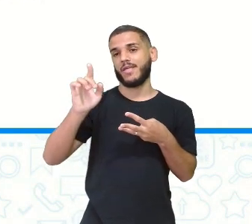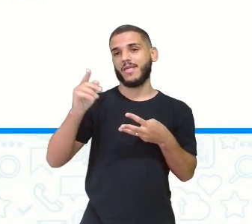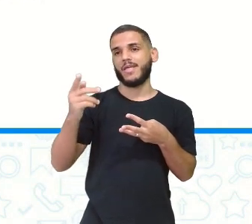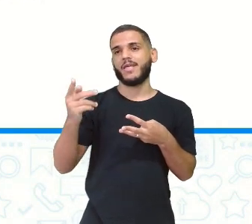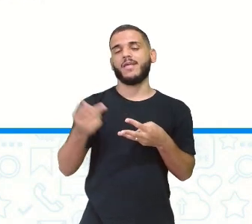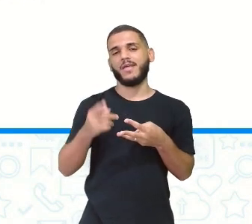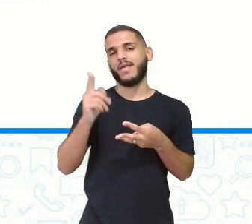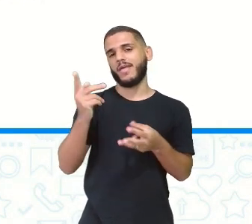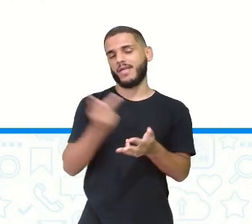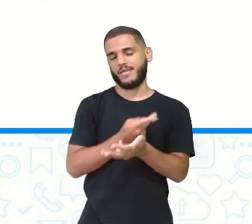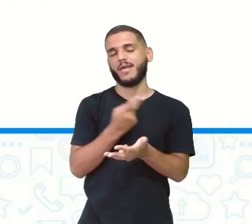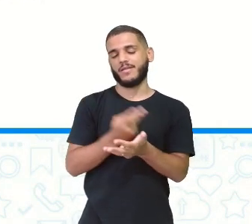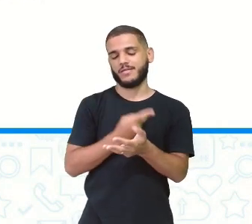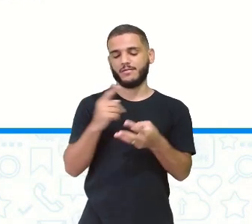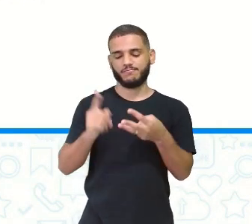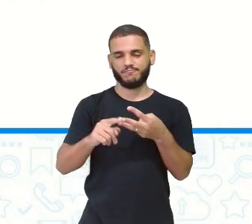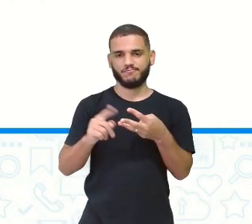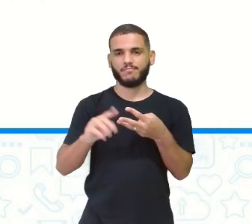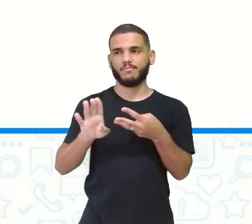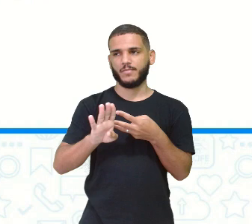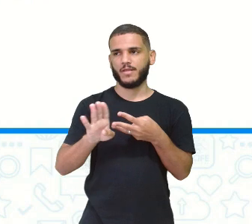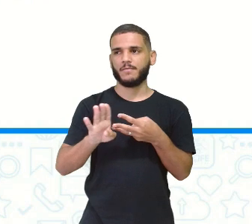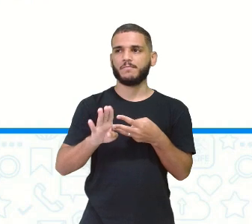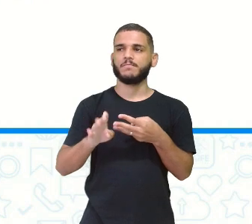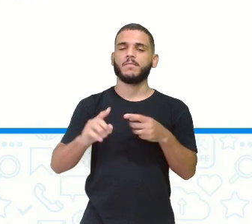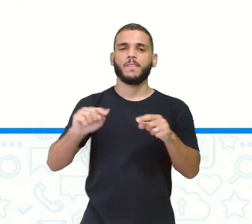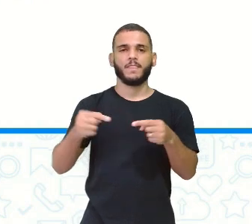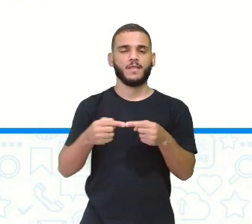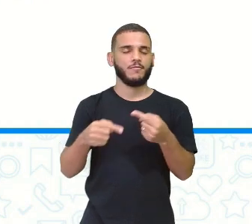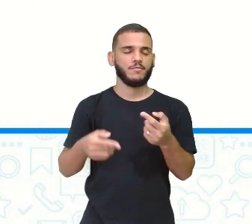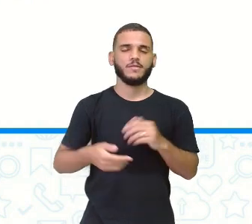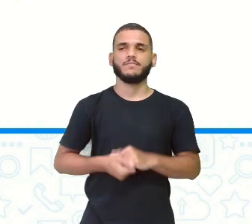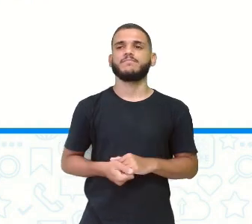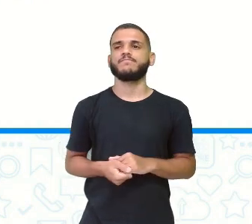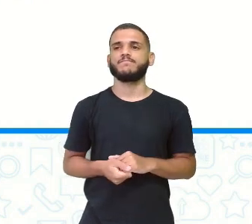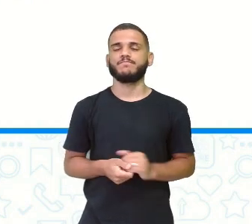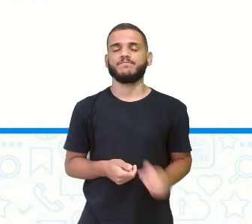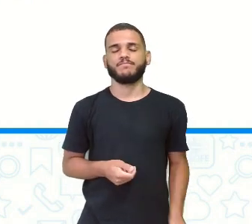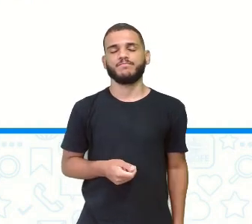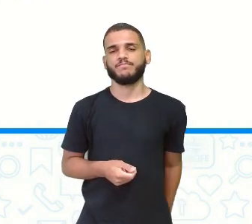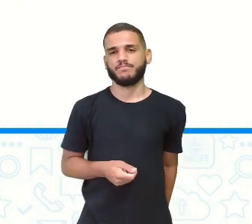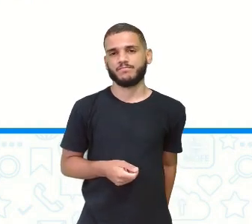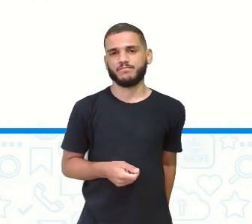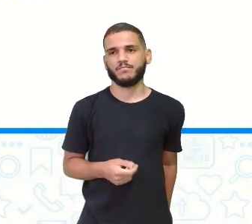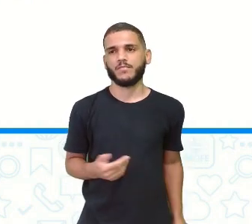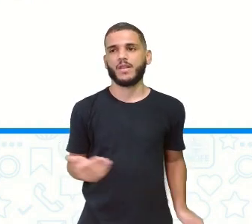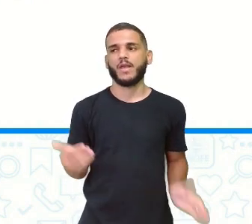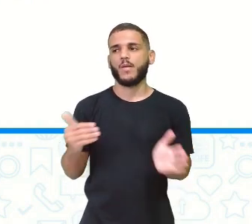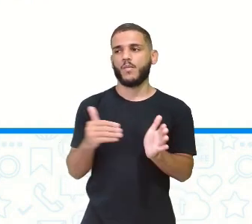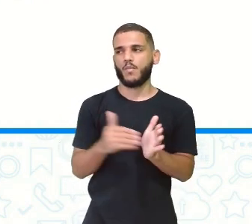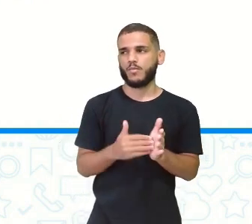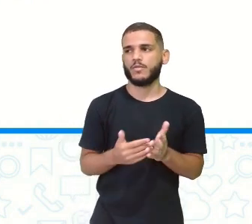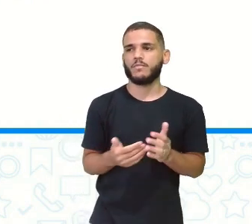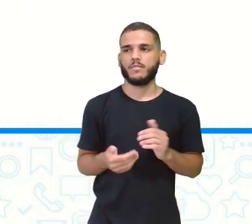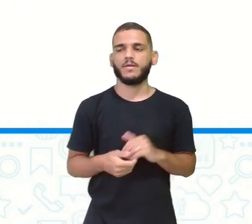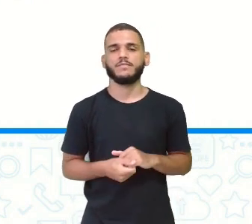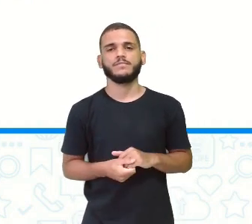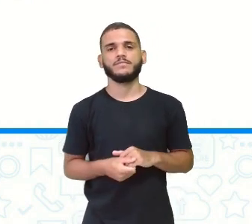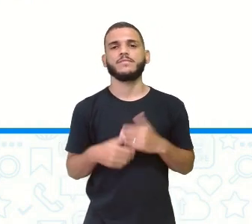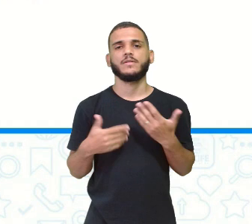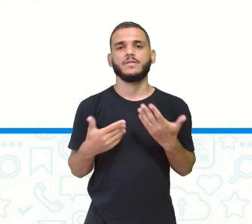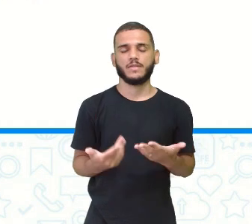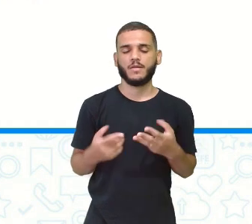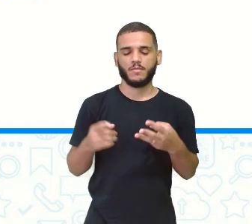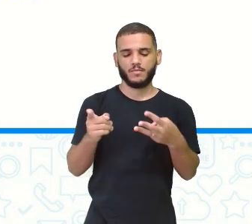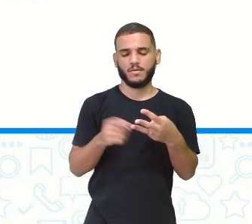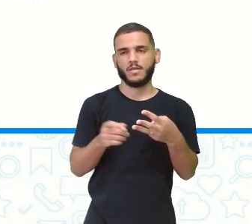está incorreta, né? Não corresponde a características do sólido. E a última alternativa, suas faces